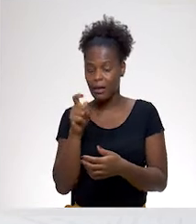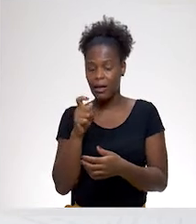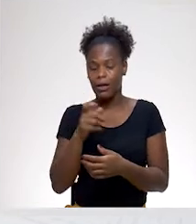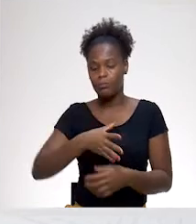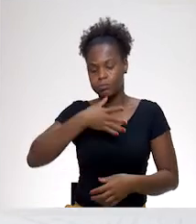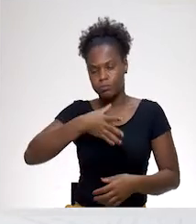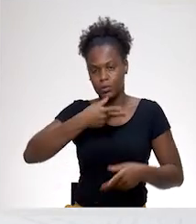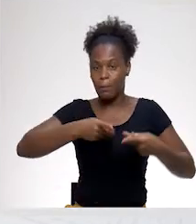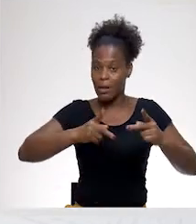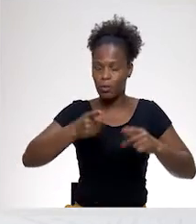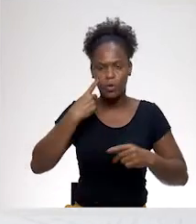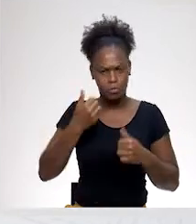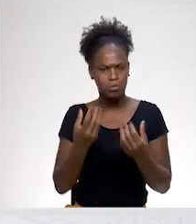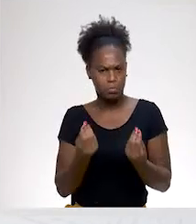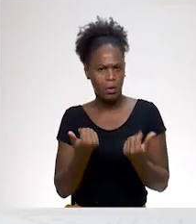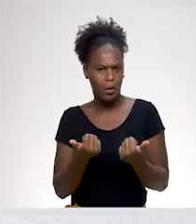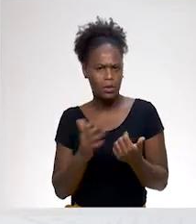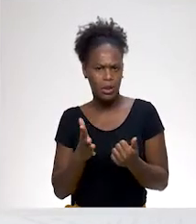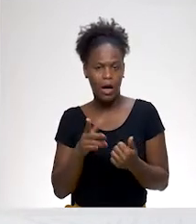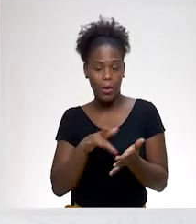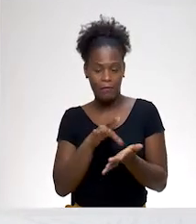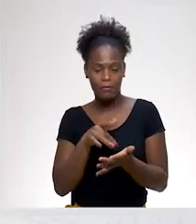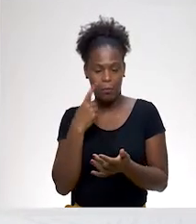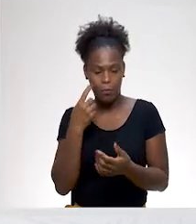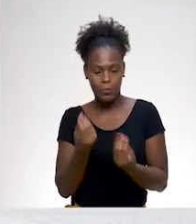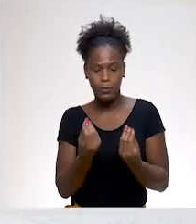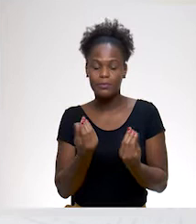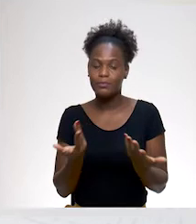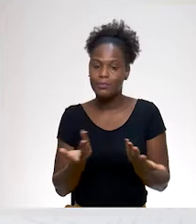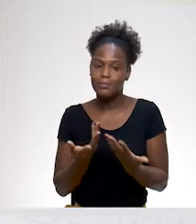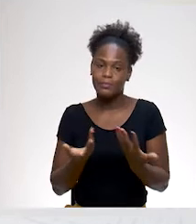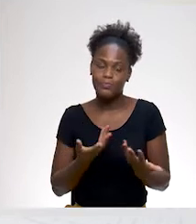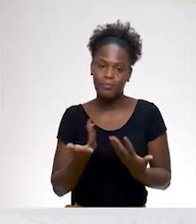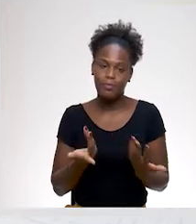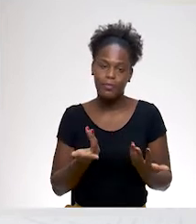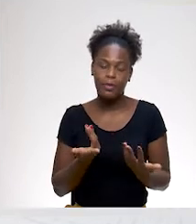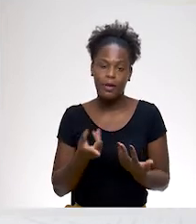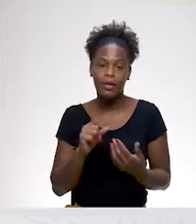do Método, muito conhecido, este livro, ou esta obra.